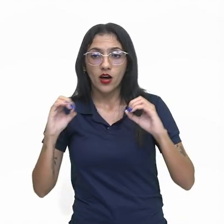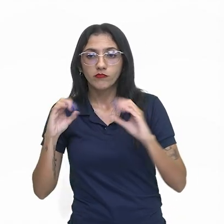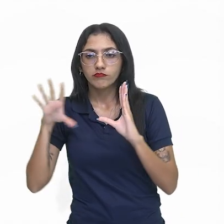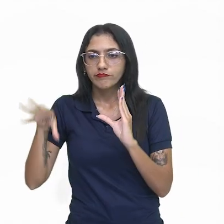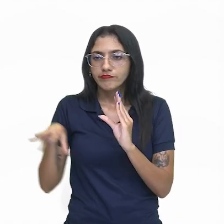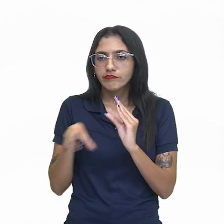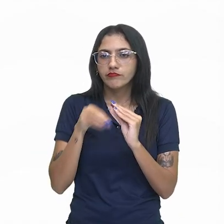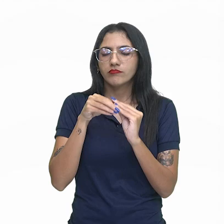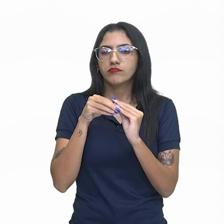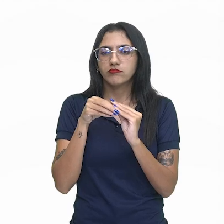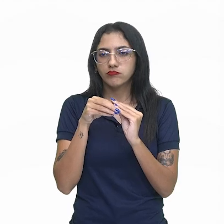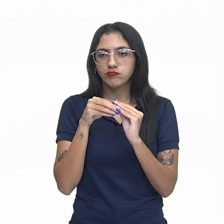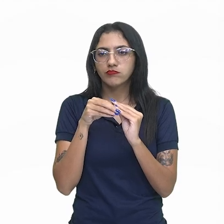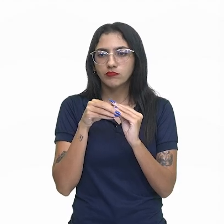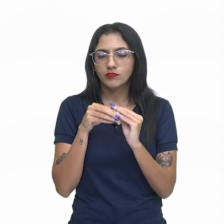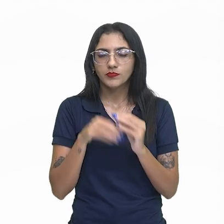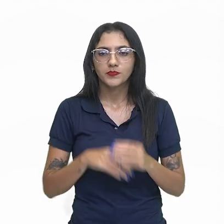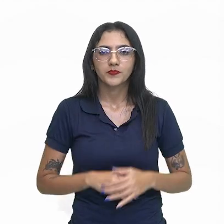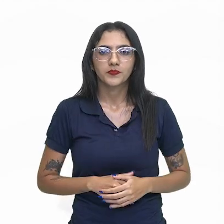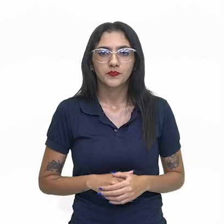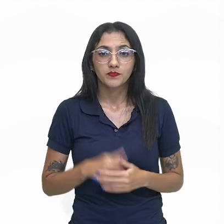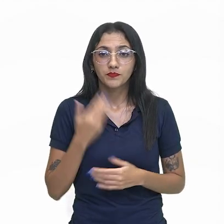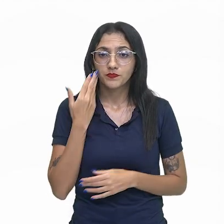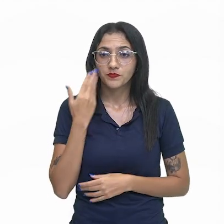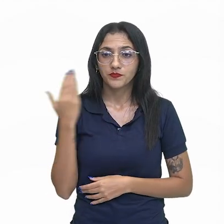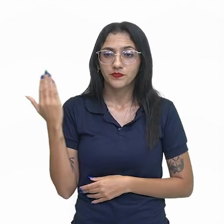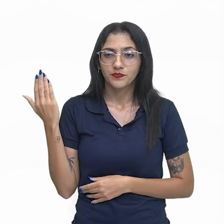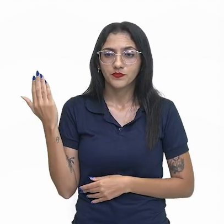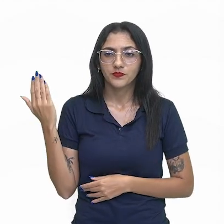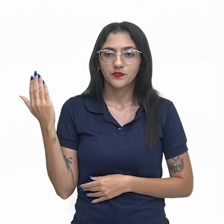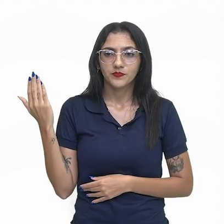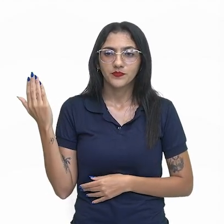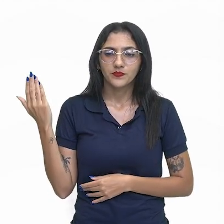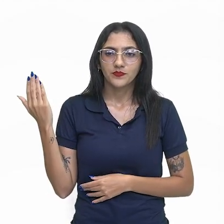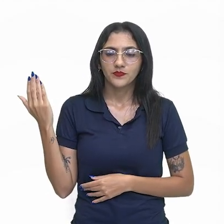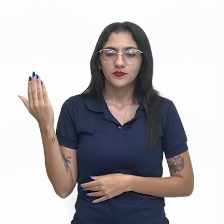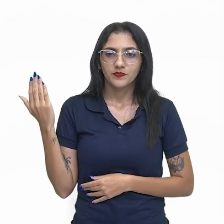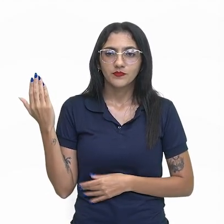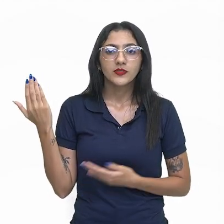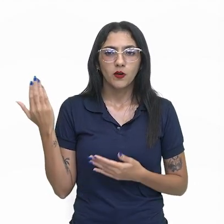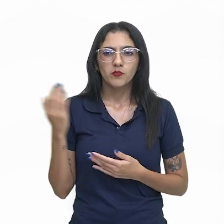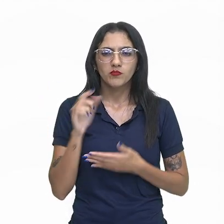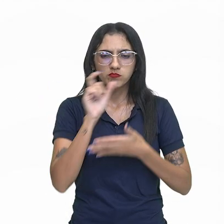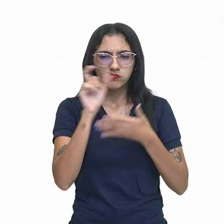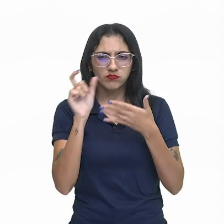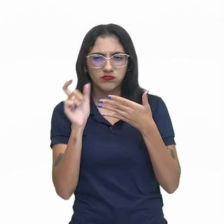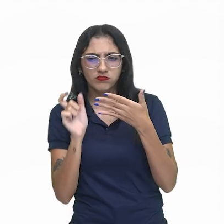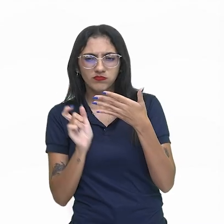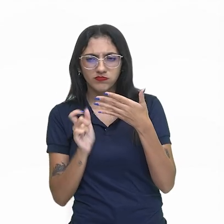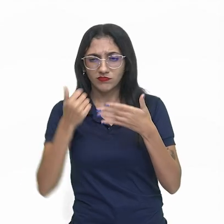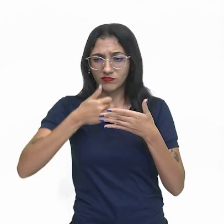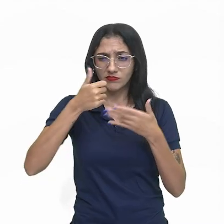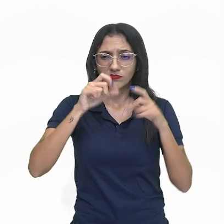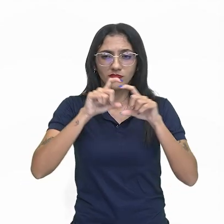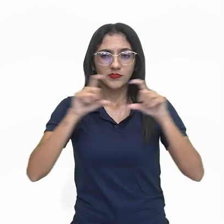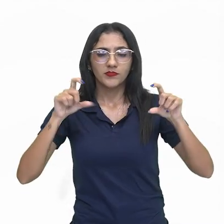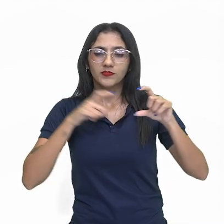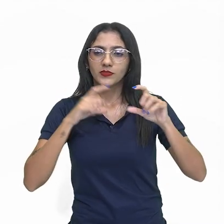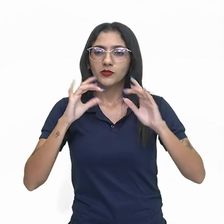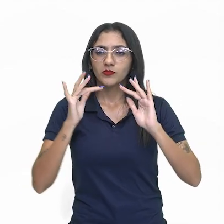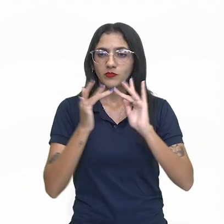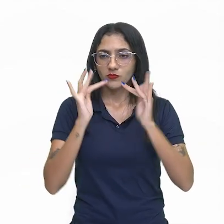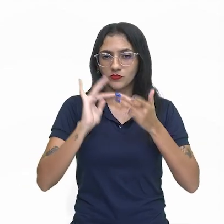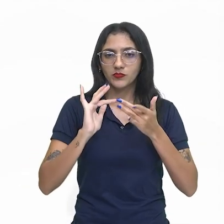mais coisas, estou somando. E nem todas elas têm esse sentido. Mas